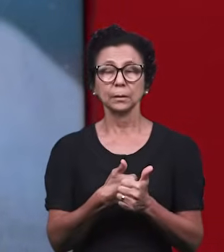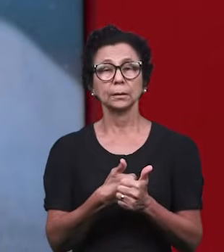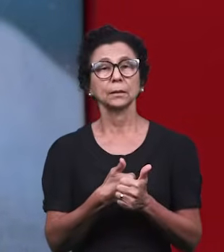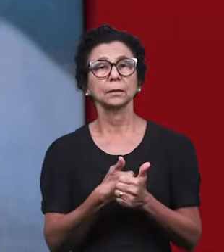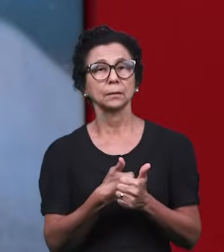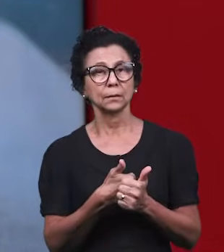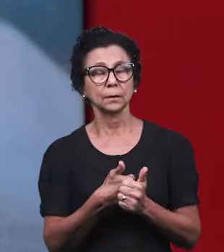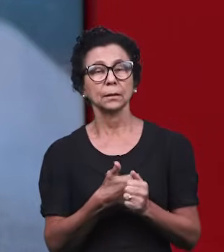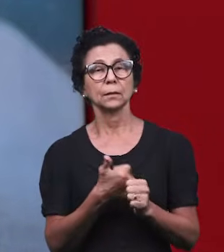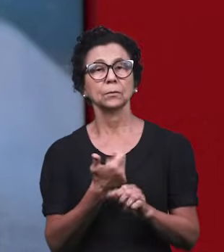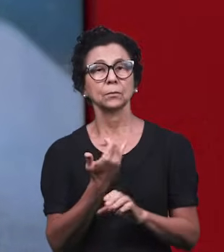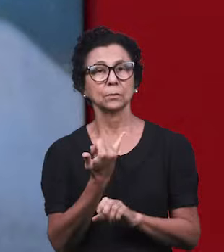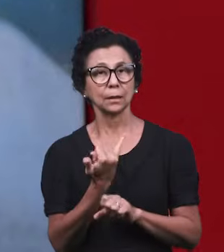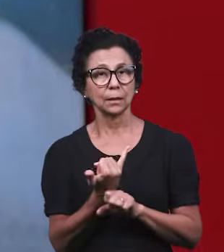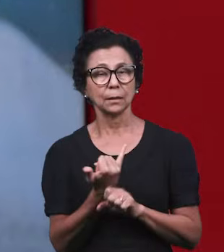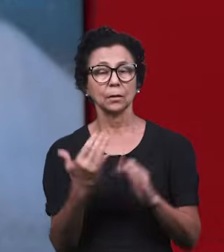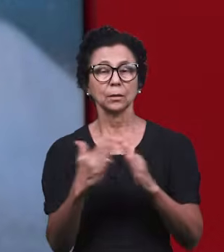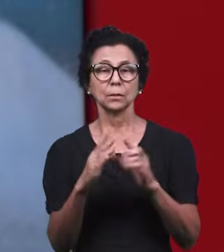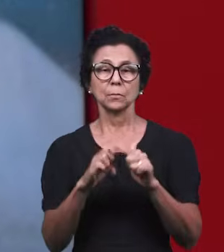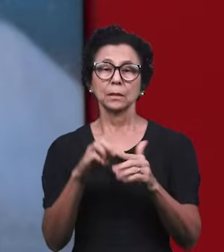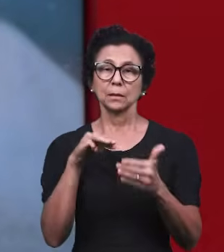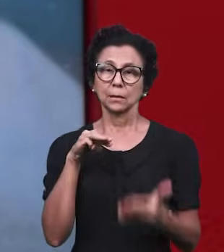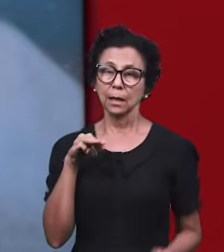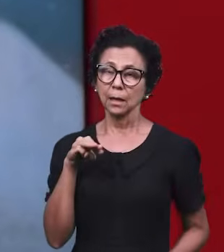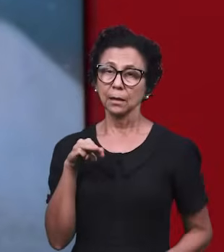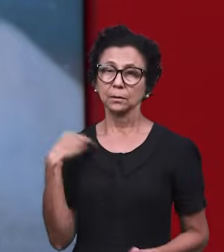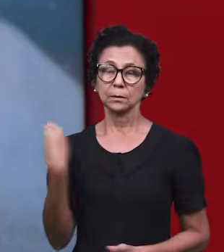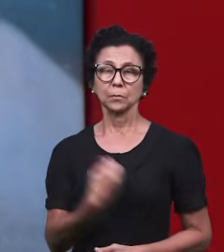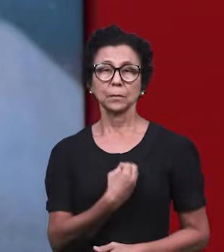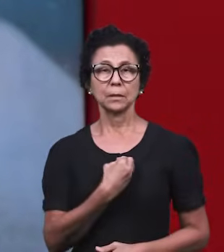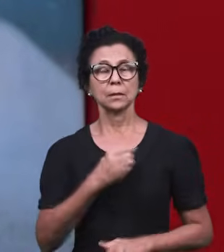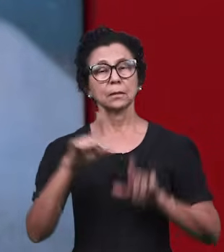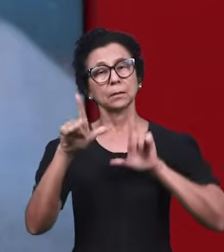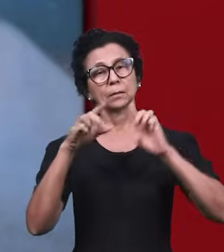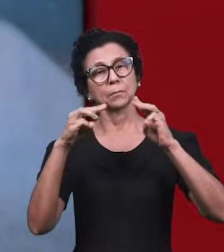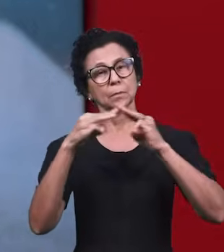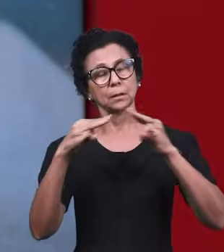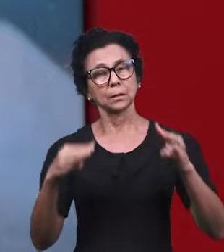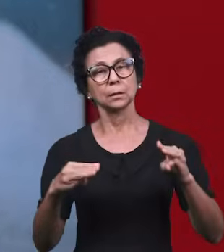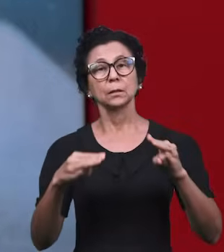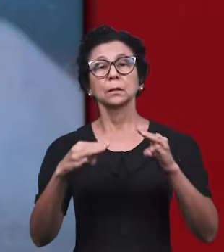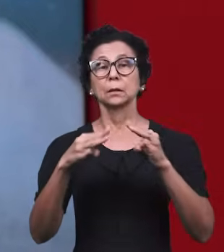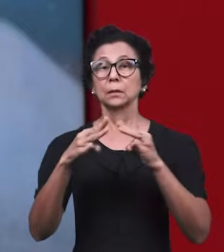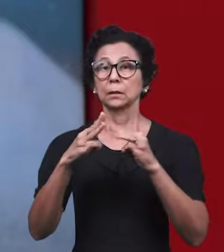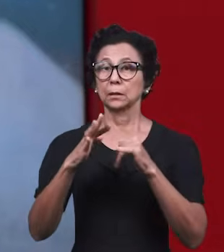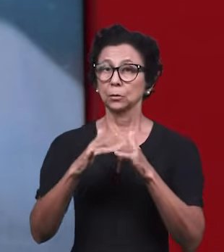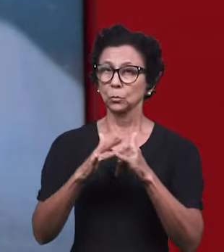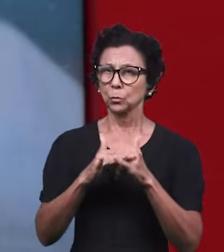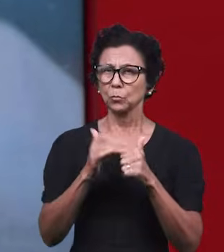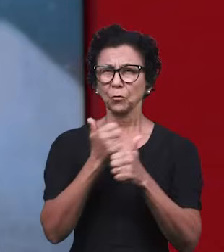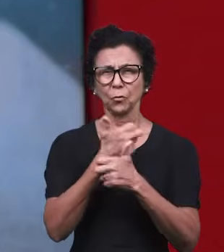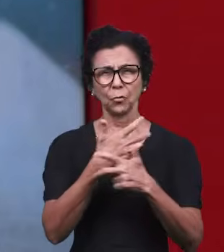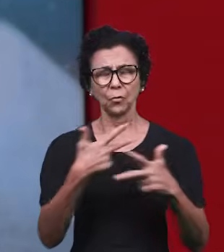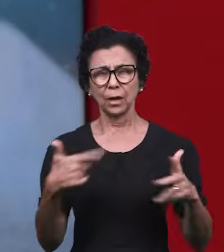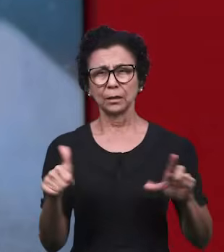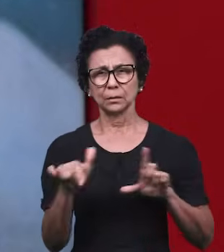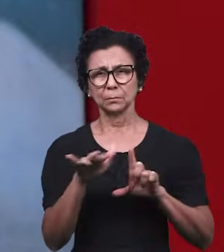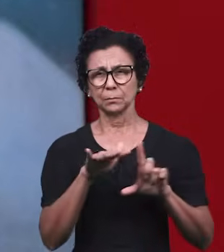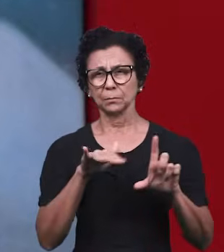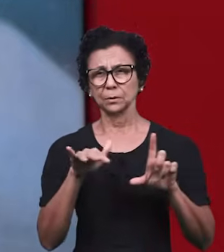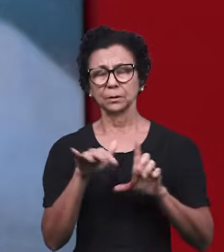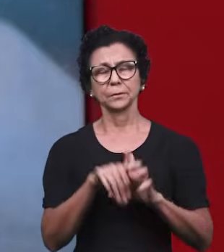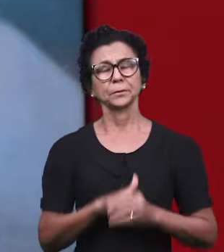da Igreja Cristã Maranata. Nós estamos presentes no canal da TV Manaim, no YouTube, as diversas mídias